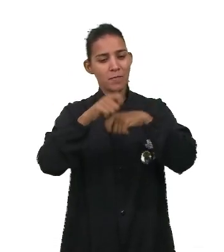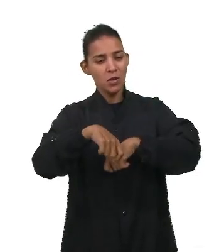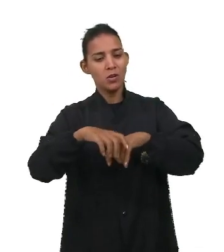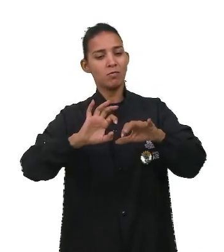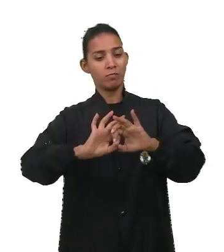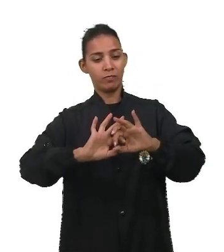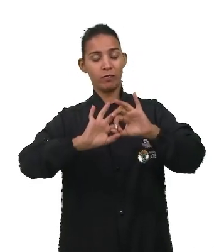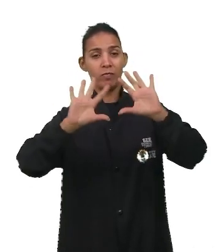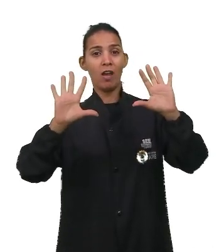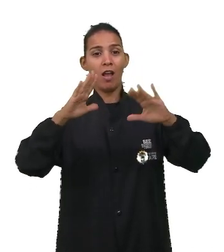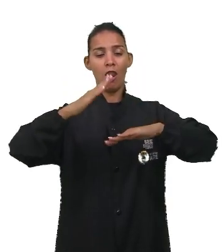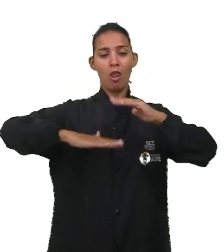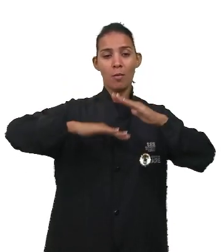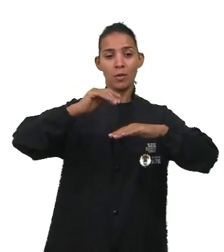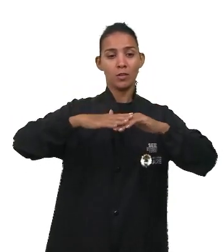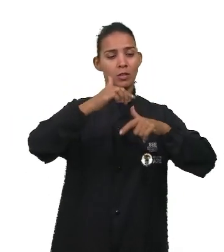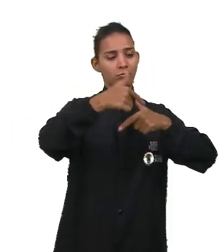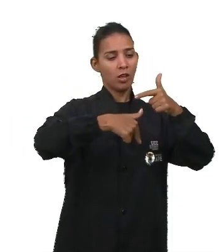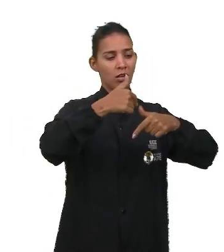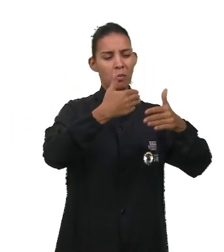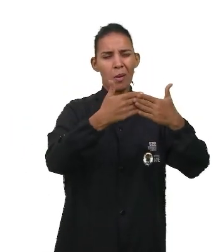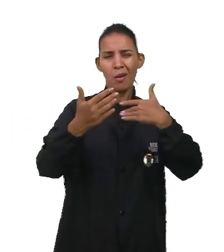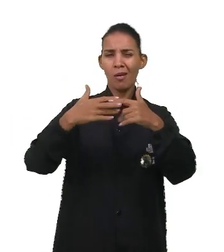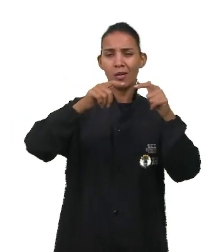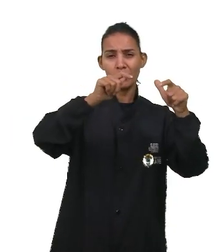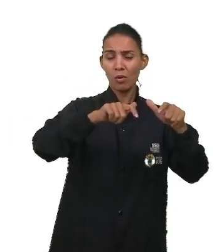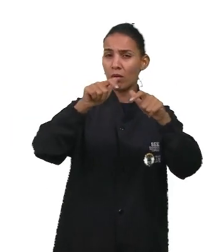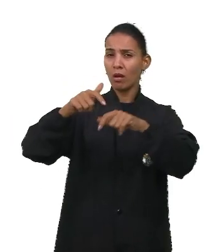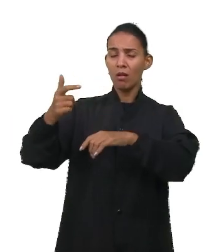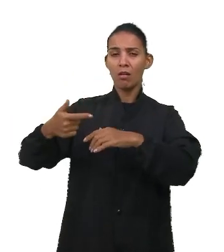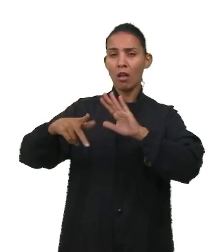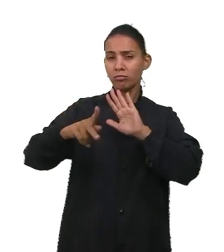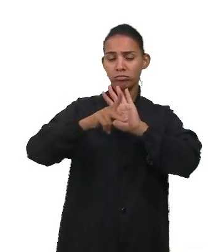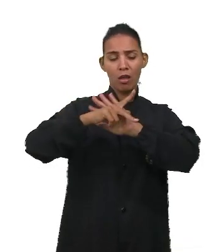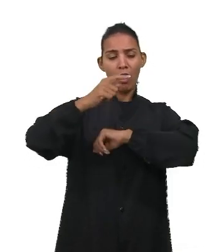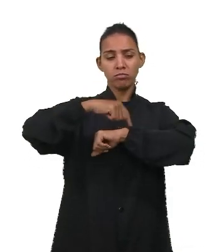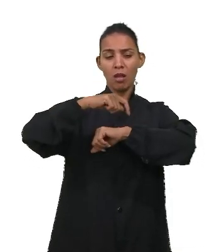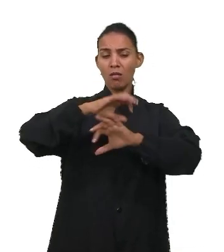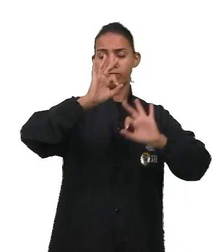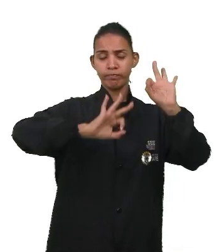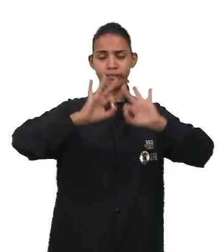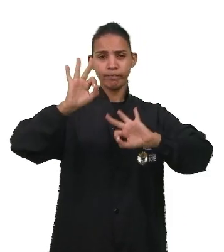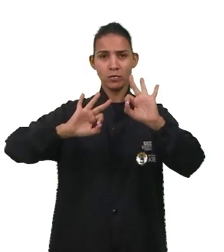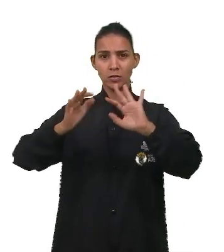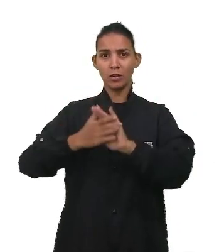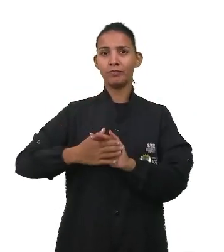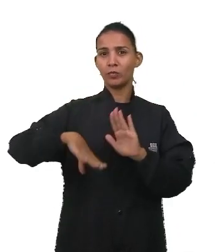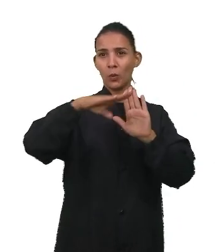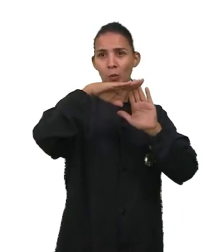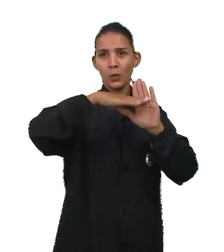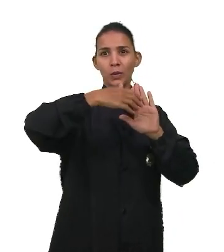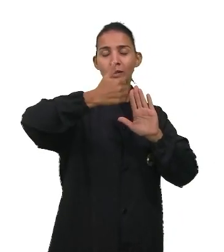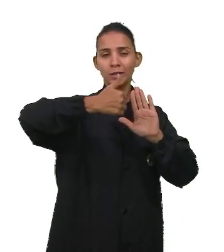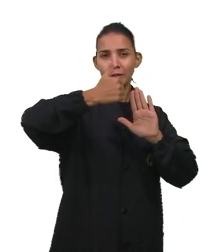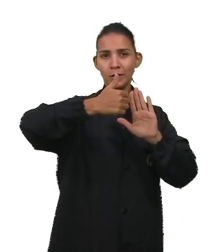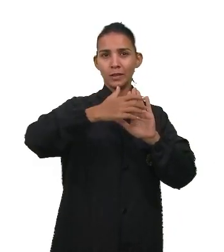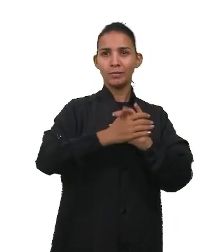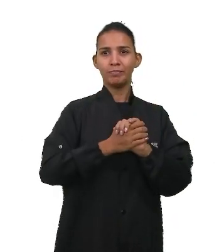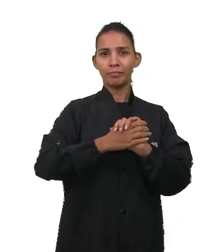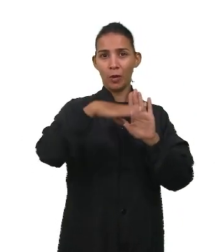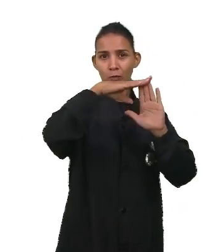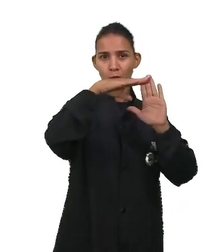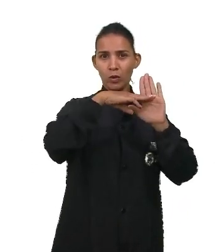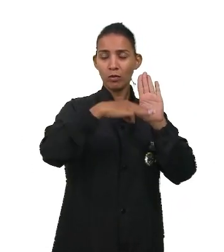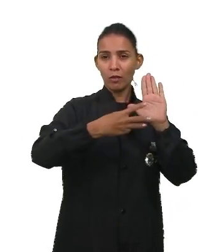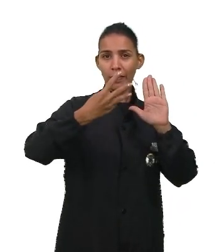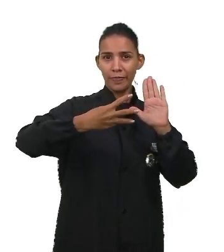lugar em seus próprios horários. Então, aqui no item 1, vocês podem visualizar 3 itens. No item